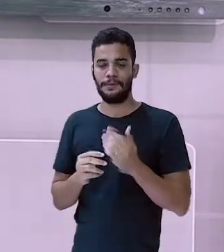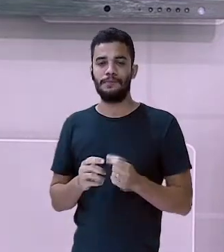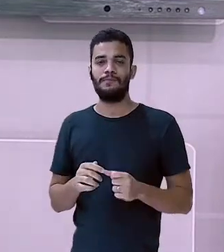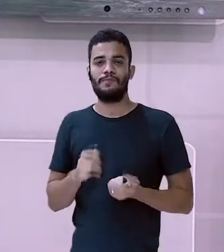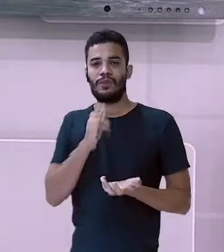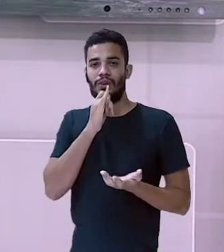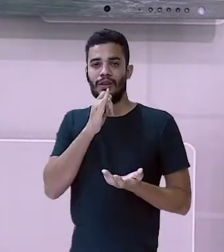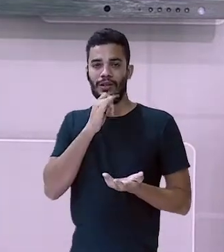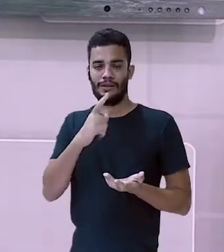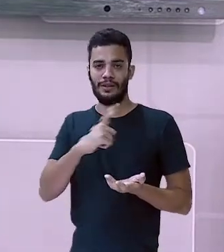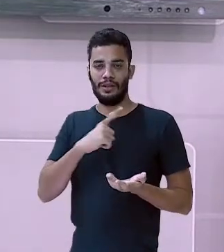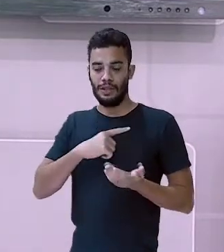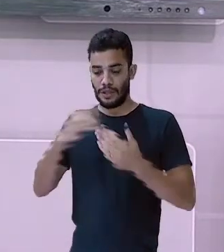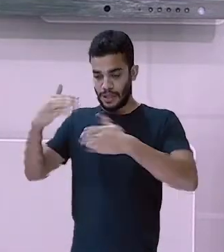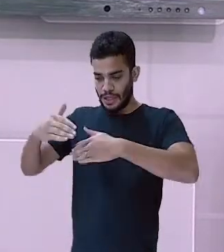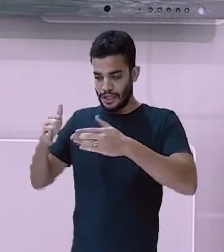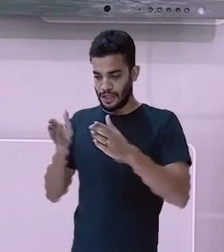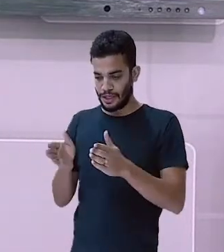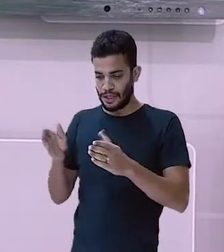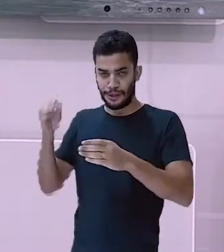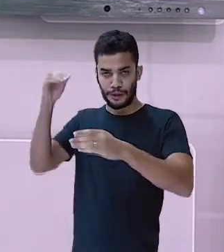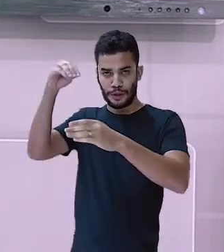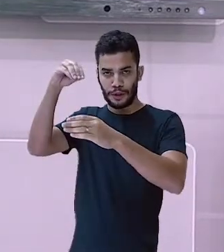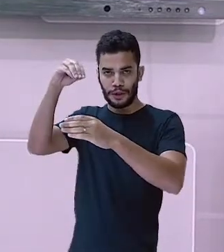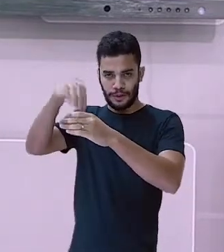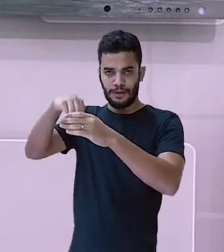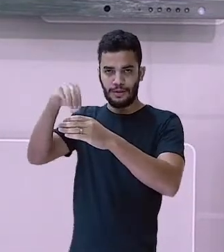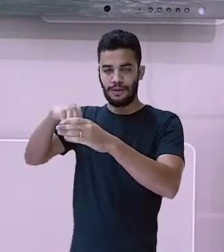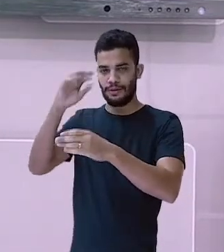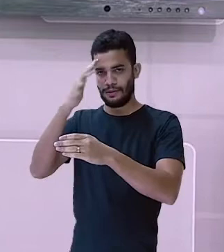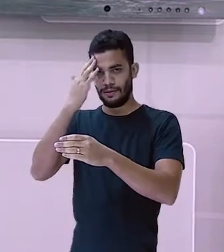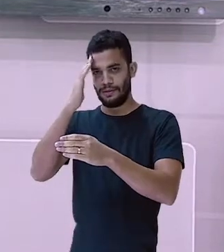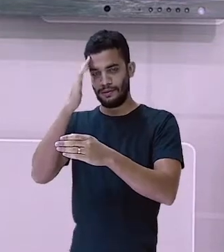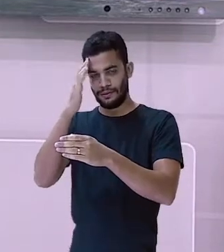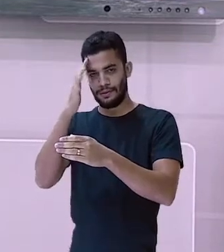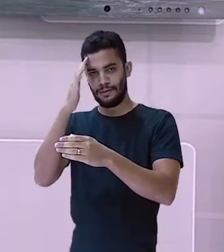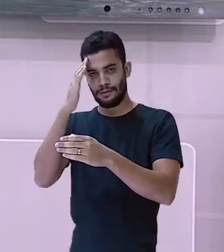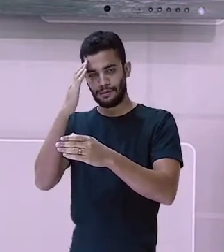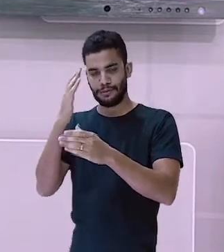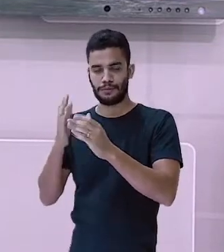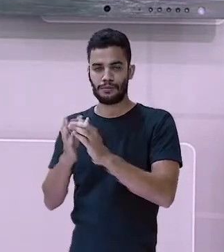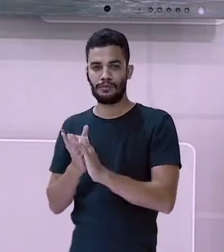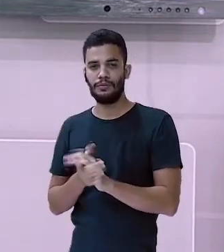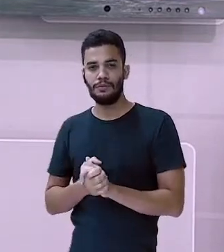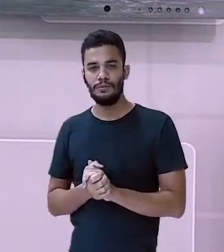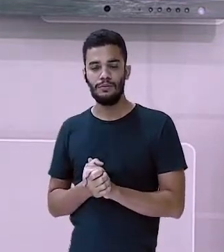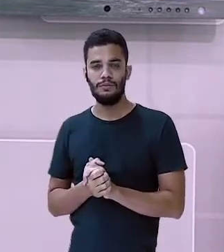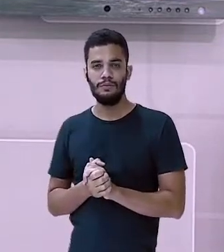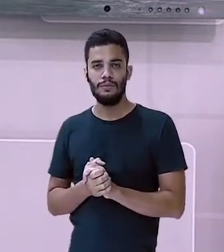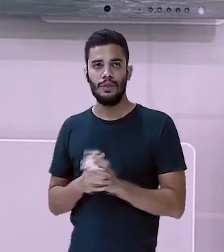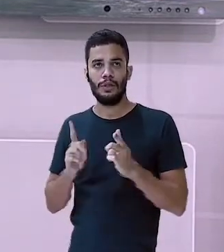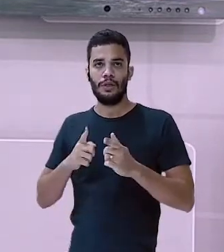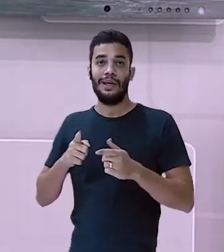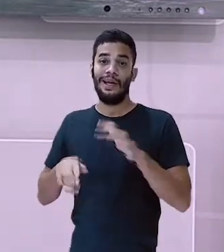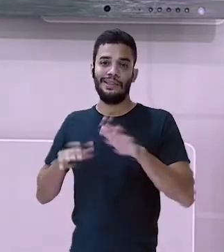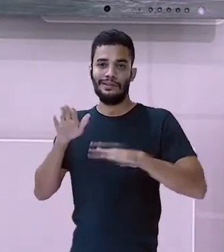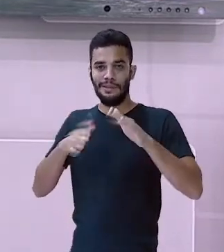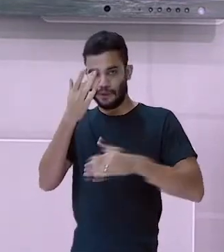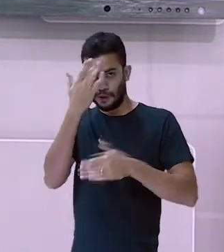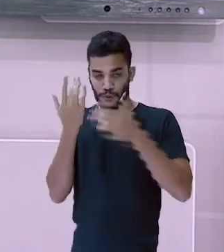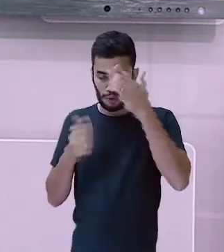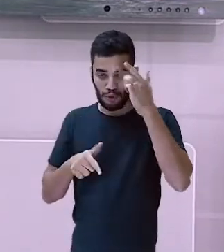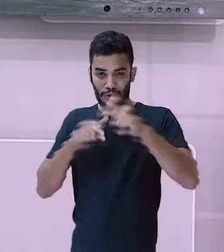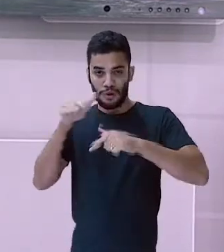a caixinha, o leite que a gente já tira direto lá da roça, lá